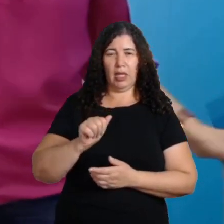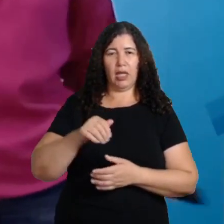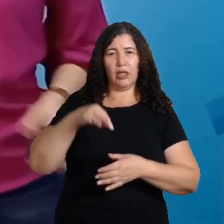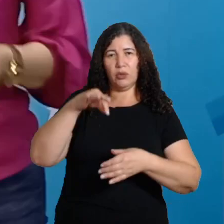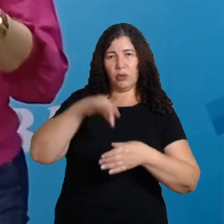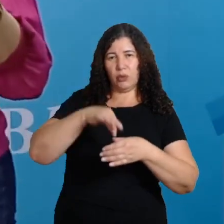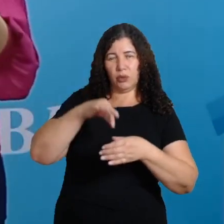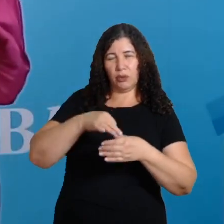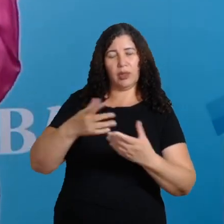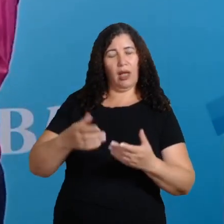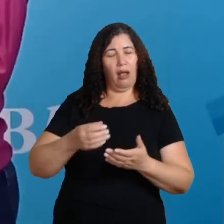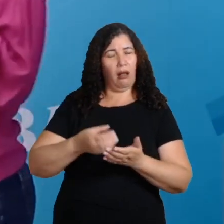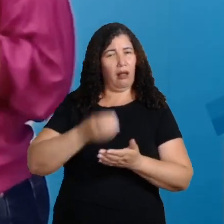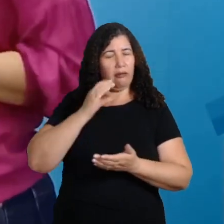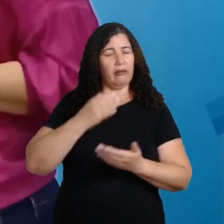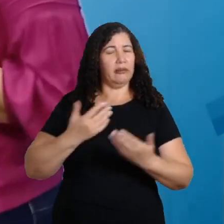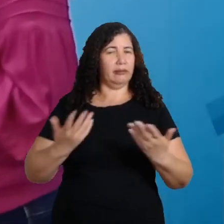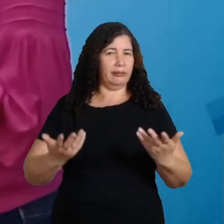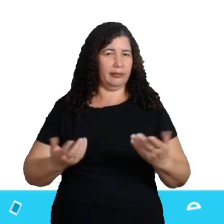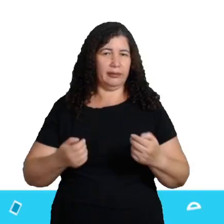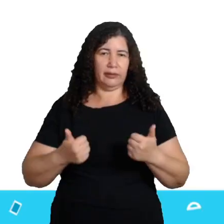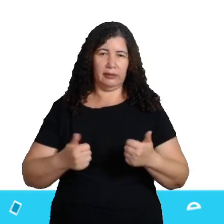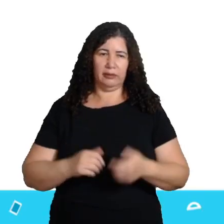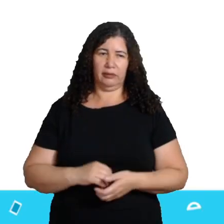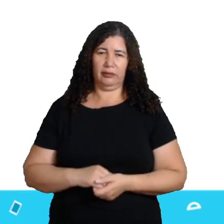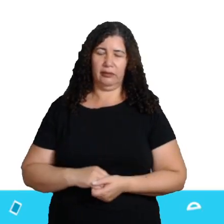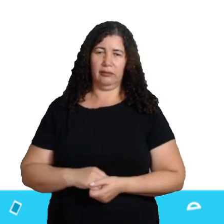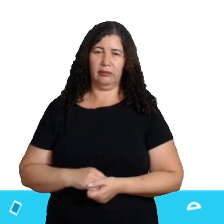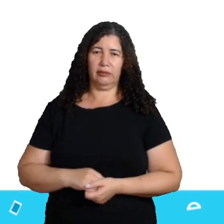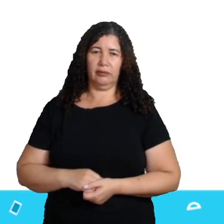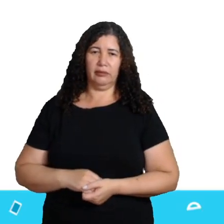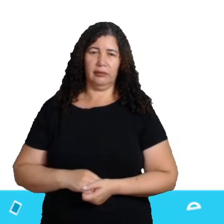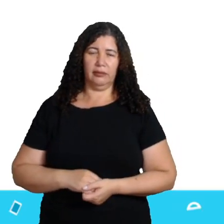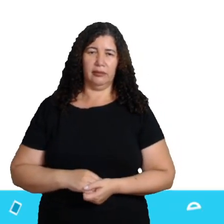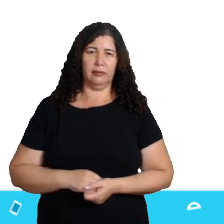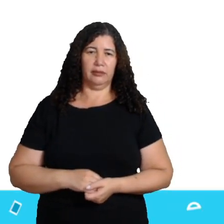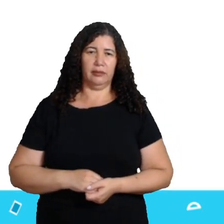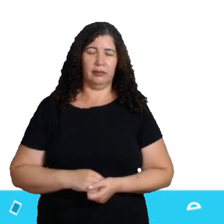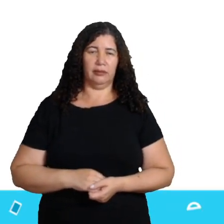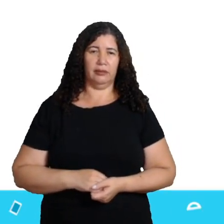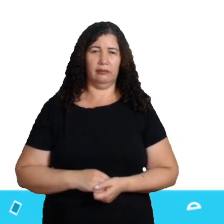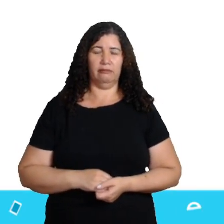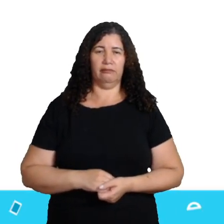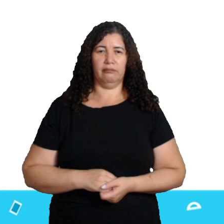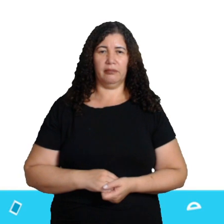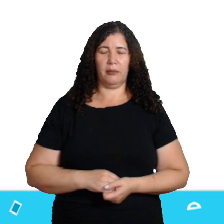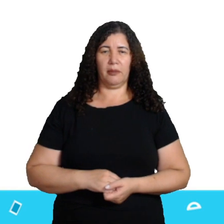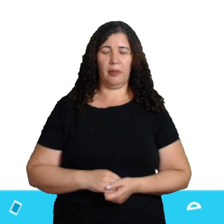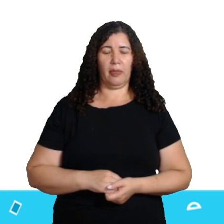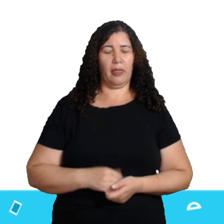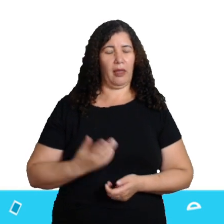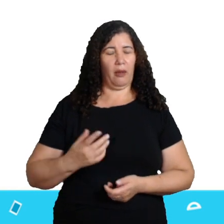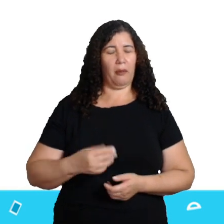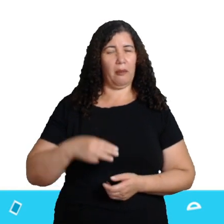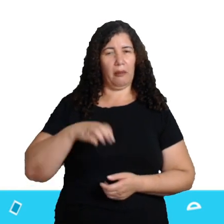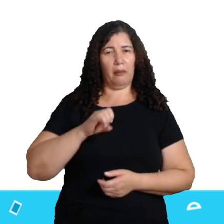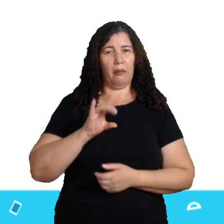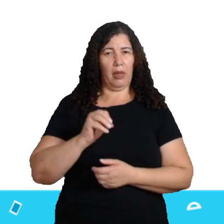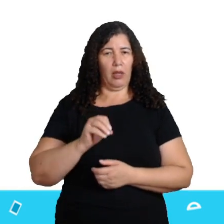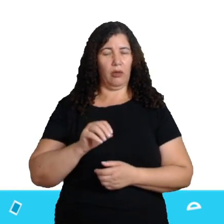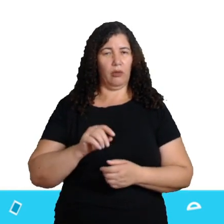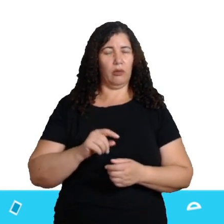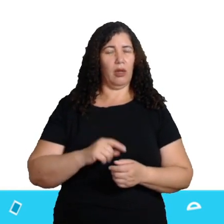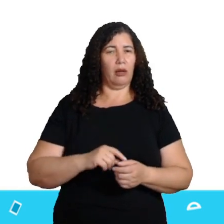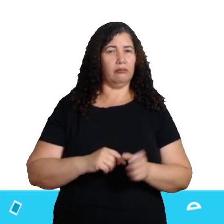camomila, de café, enfim, tudo bem? Bom, meio aqui se refere à palavra